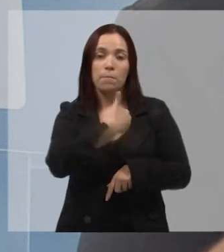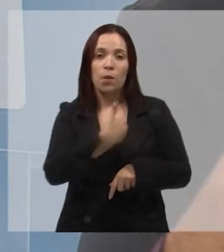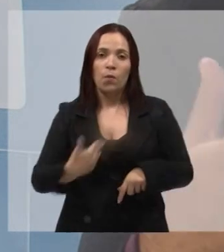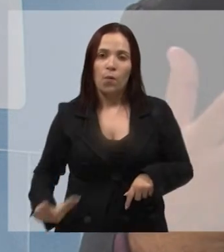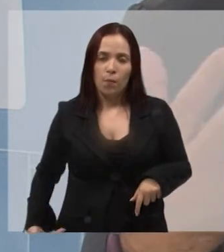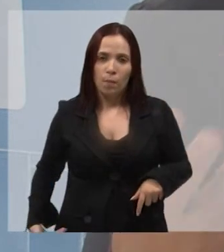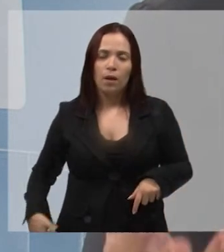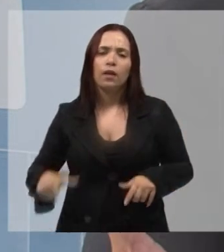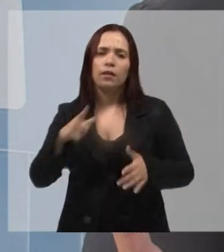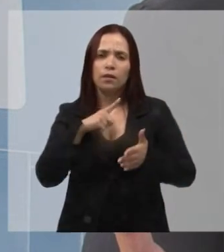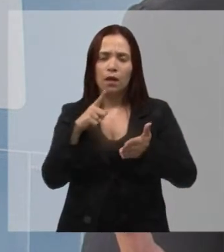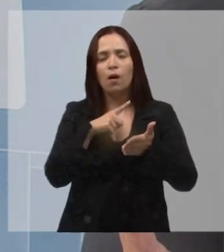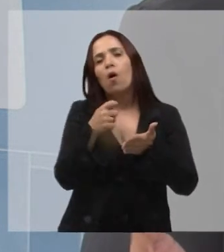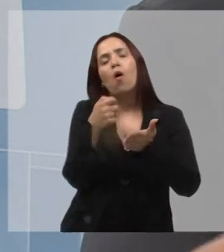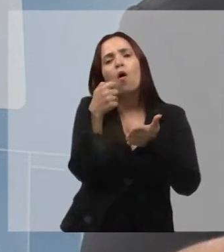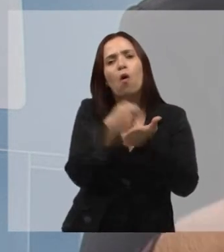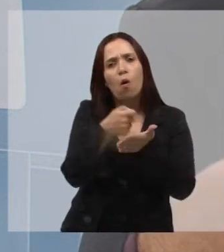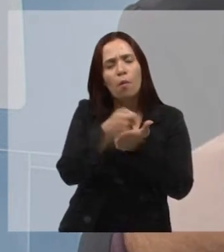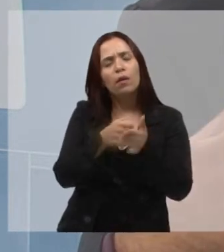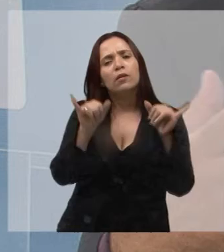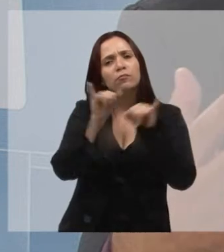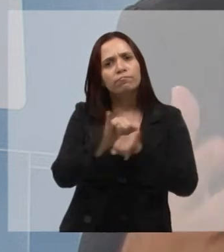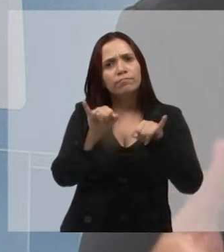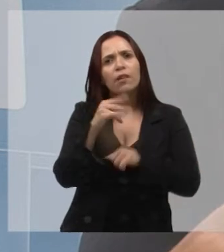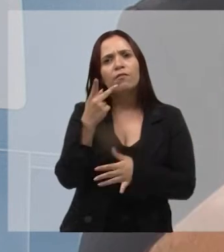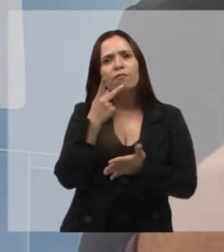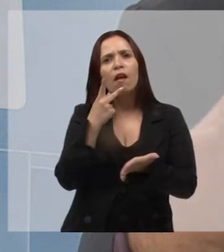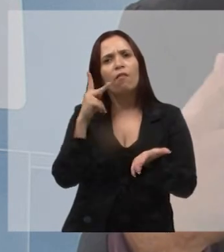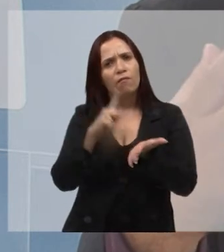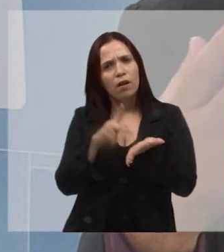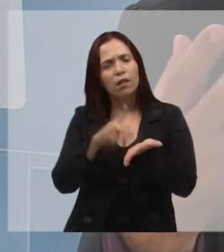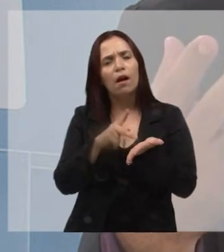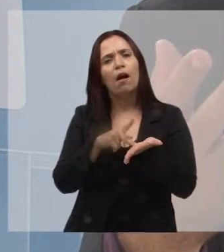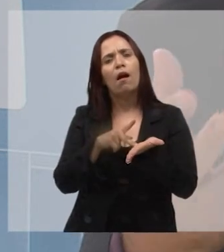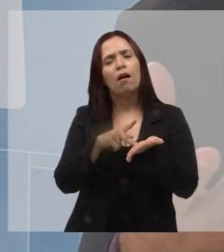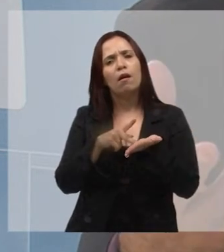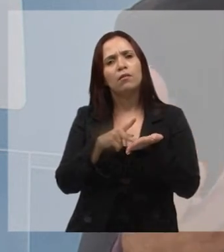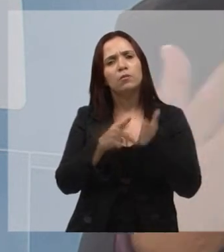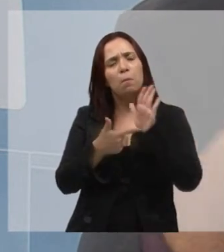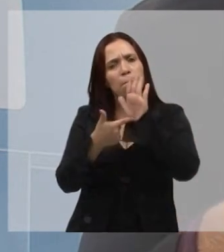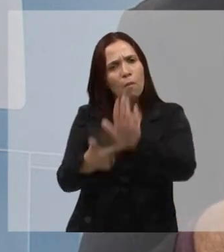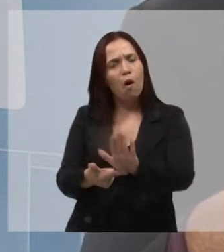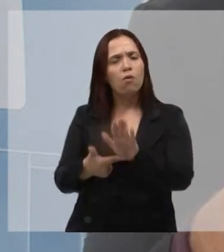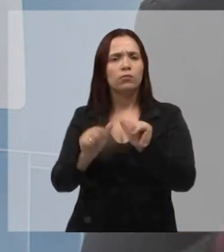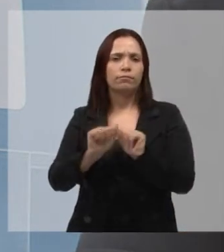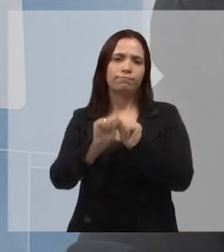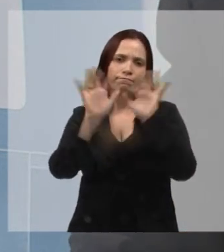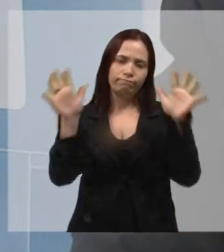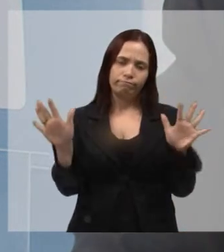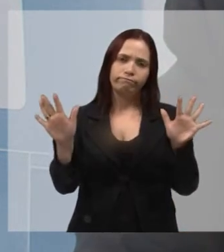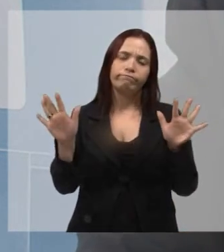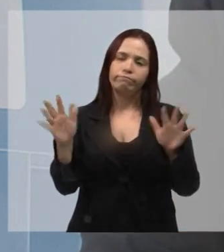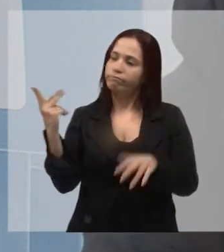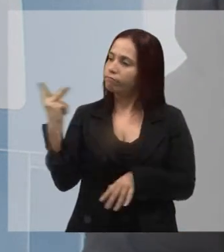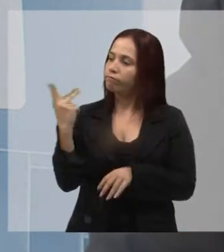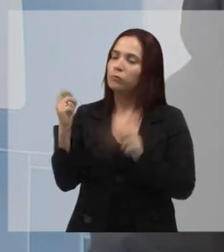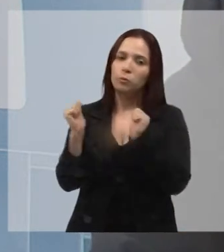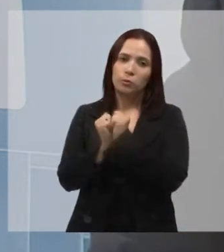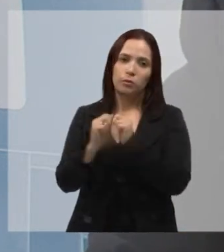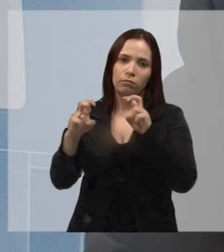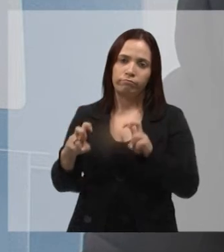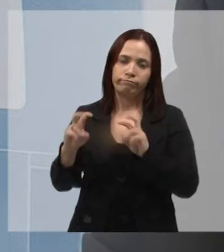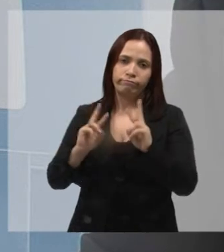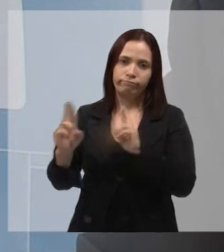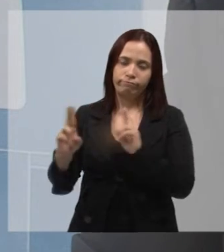que a gente tem a obrigação de zelar pela vida, pela verdade dos fatos. É isso que a gente está fazendo aqui, eu e meu amigo Luiz